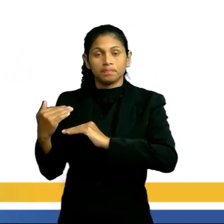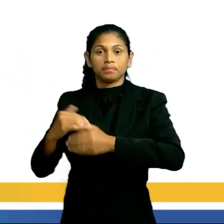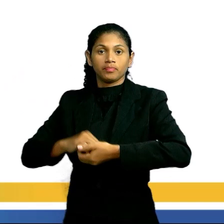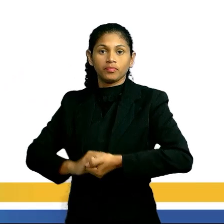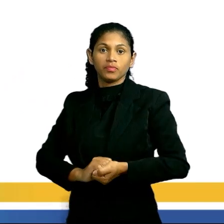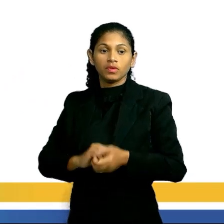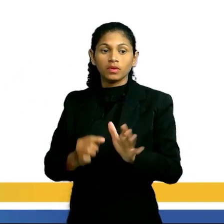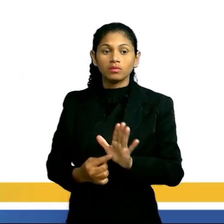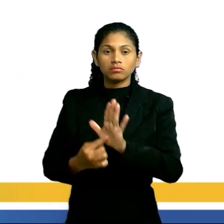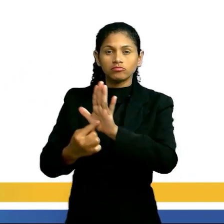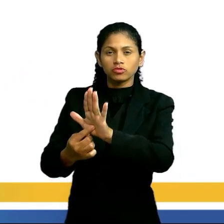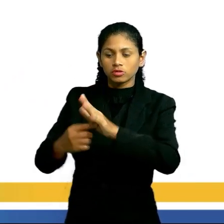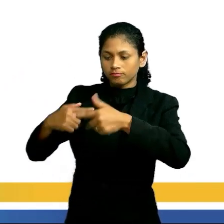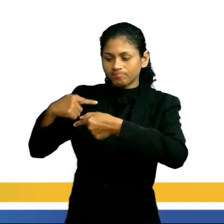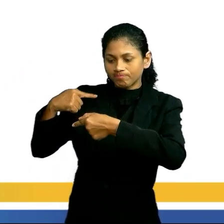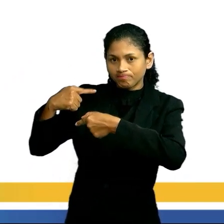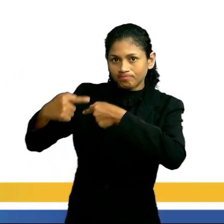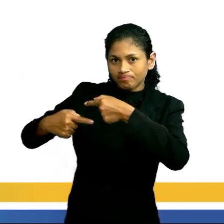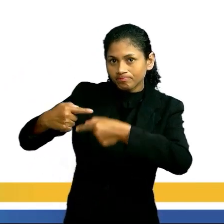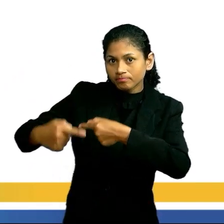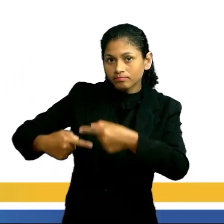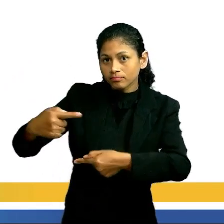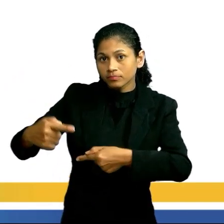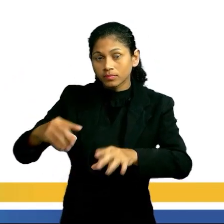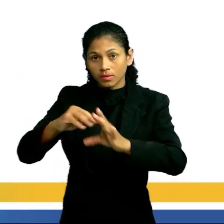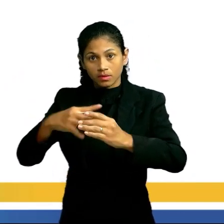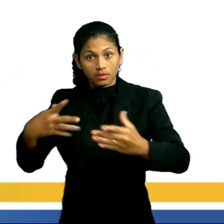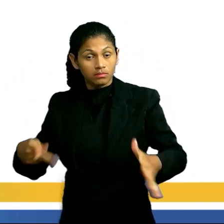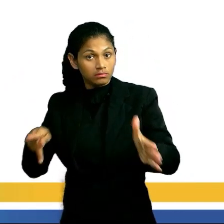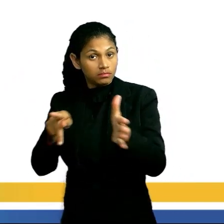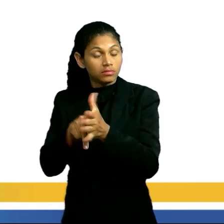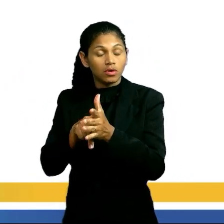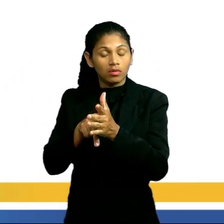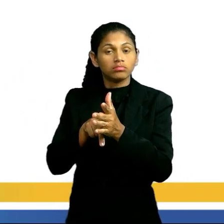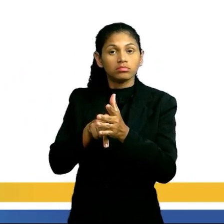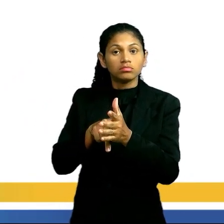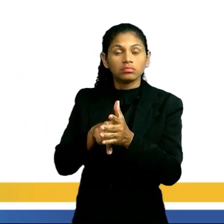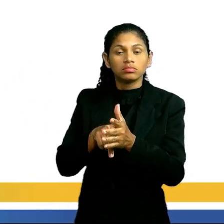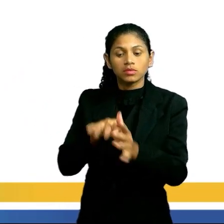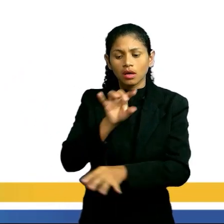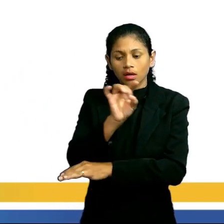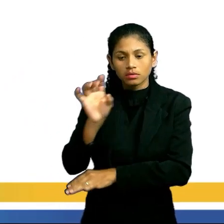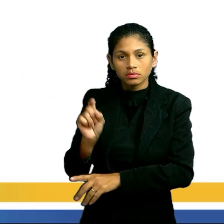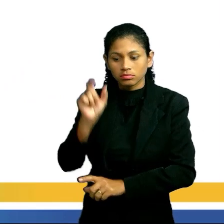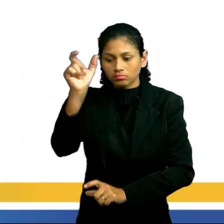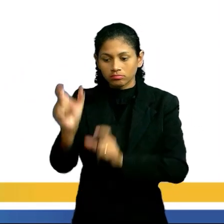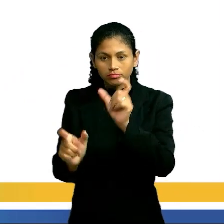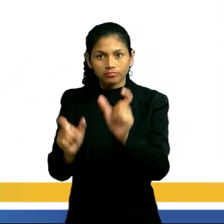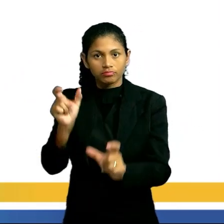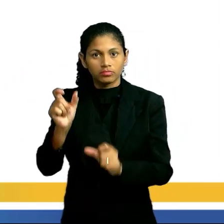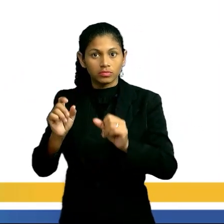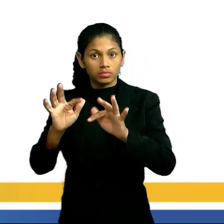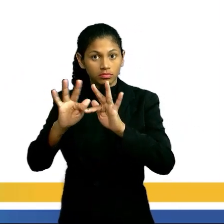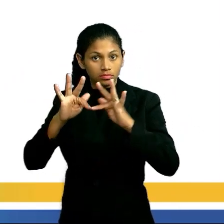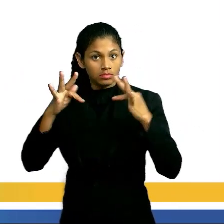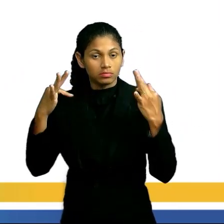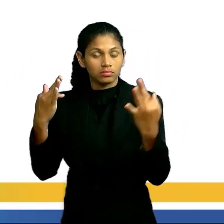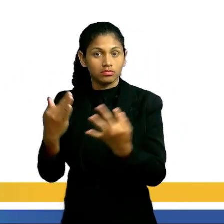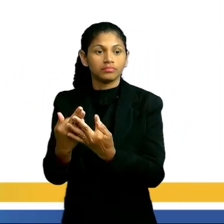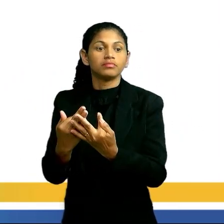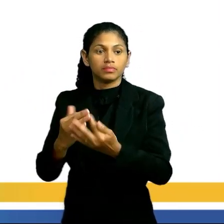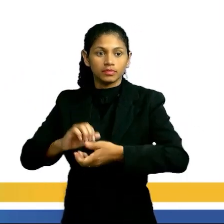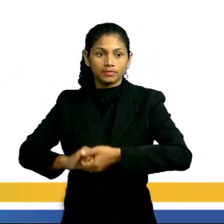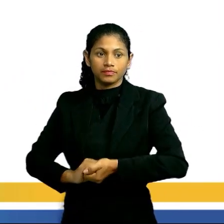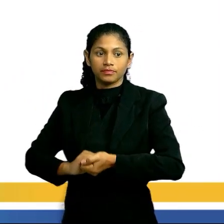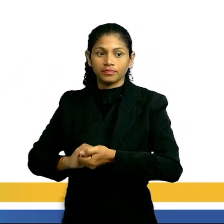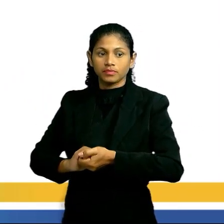mostrando as gerações e as características dos indivíduos de uma família. Genótipo é a